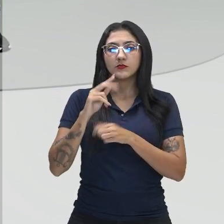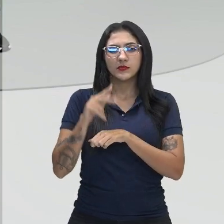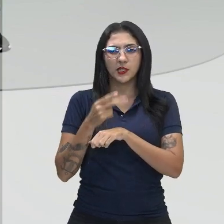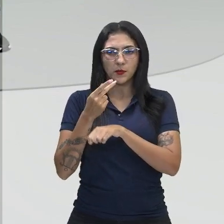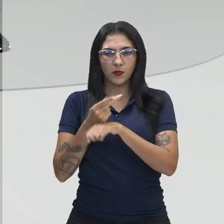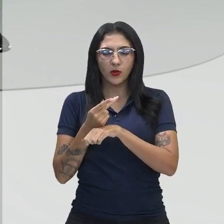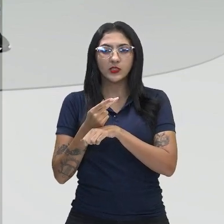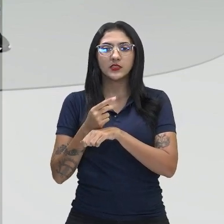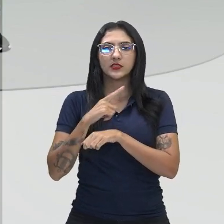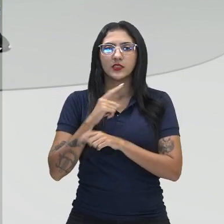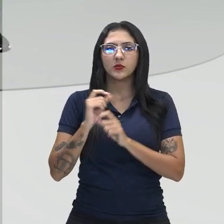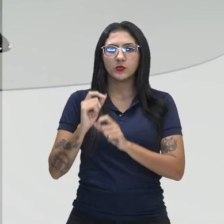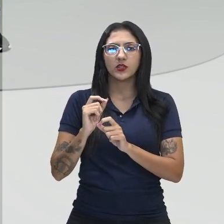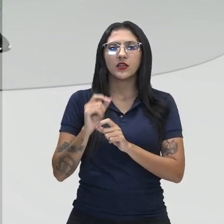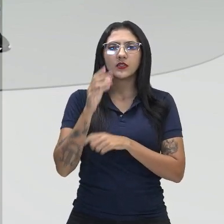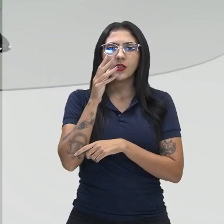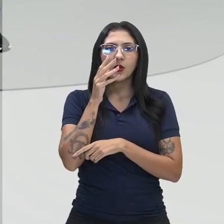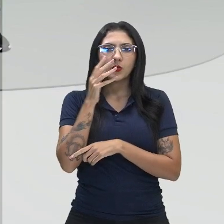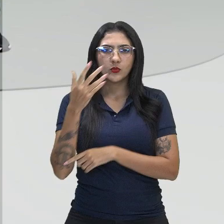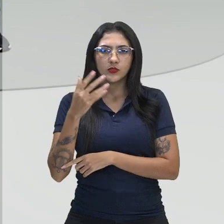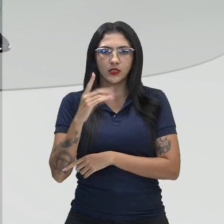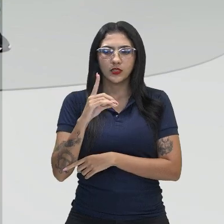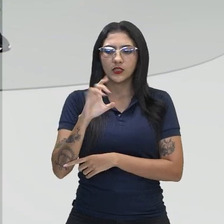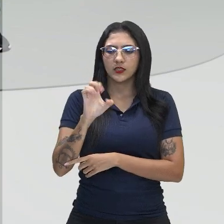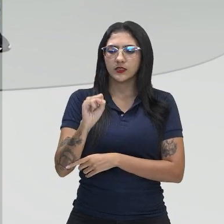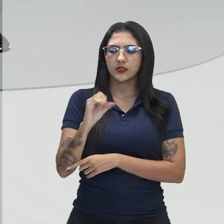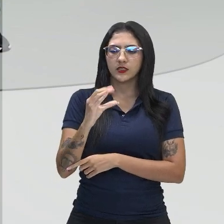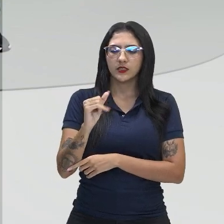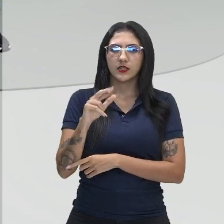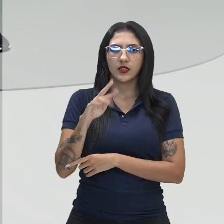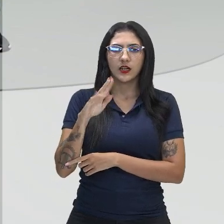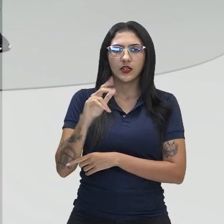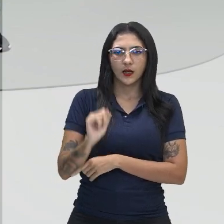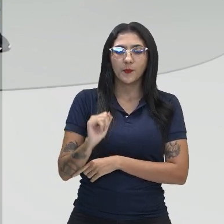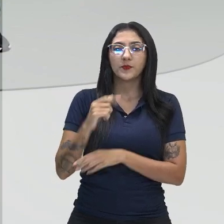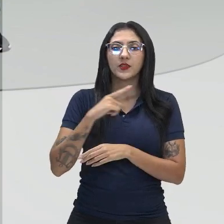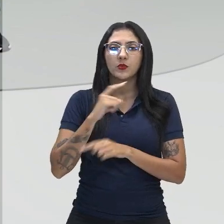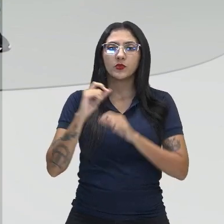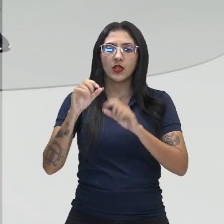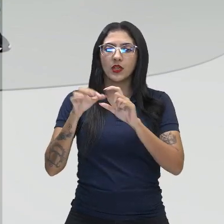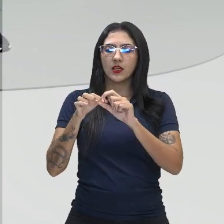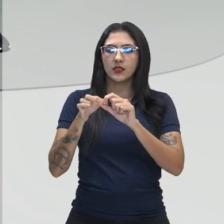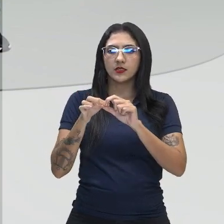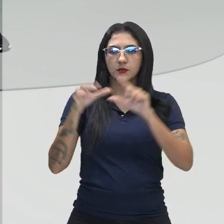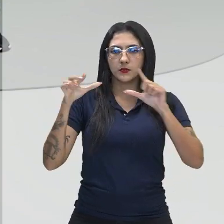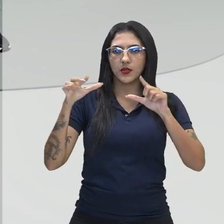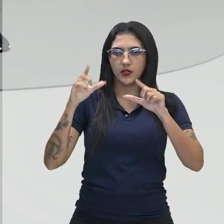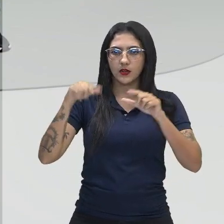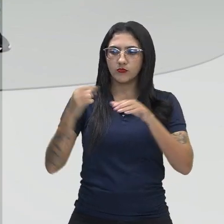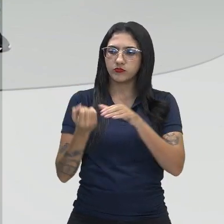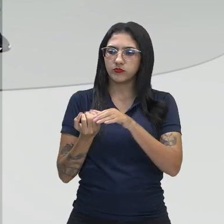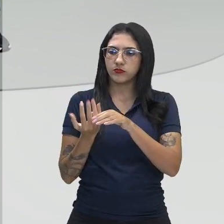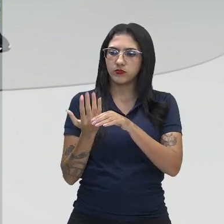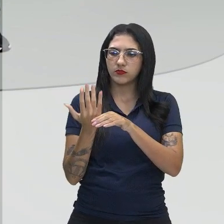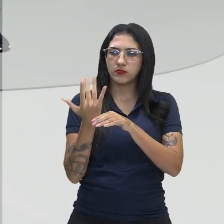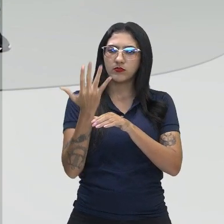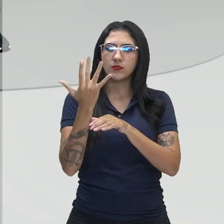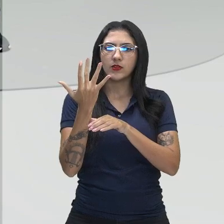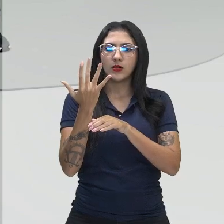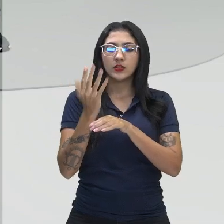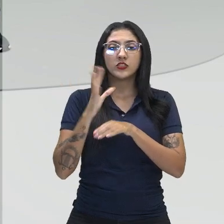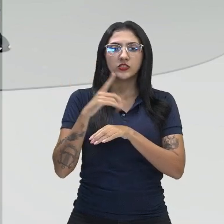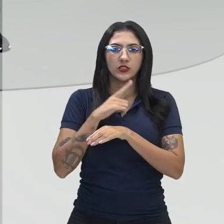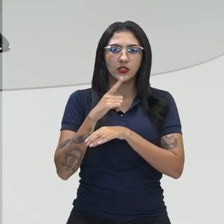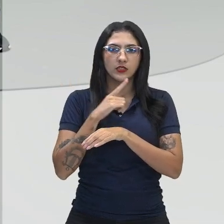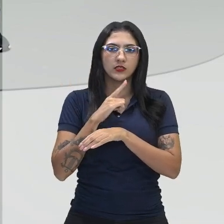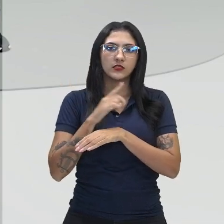sobe, o que nós temos? Nós temos a descarga. A válvula vai ser aberta e essa mistura aí de ar e combustível que já foi consumida